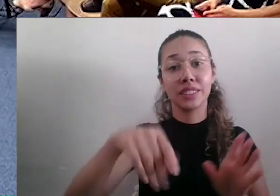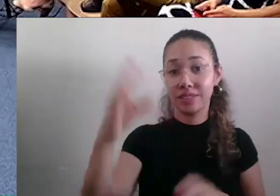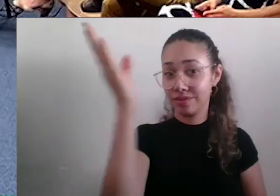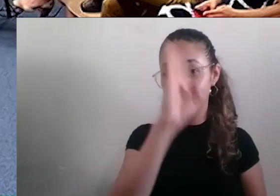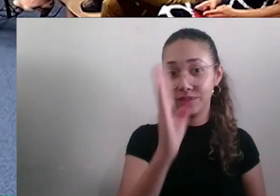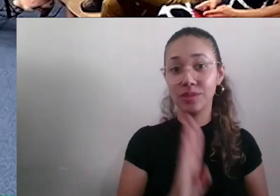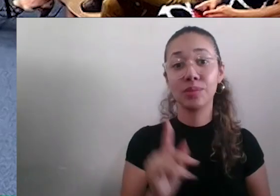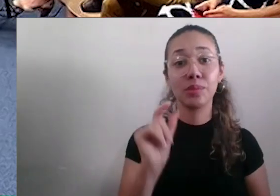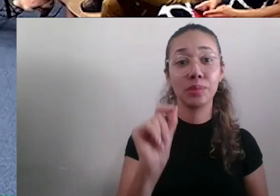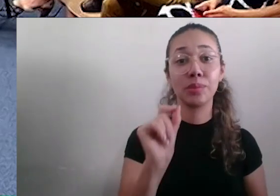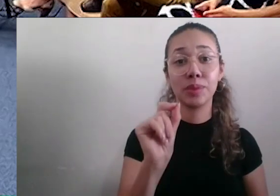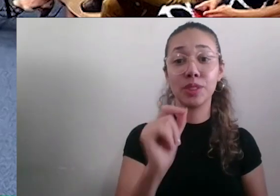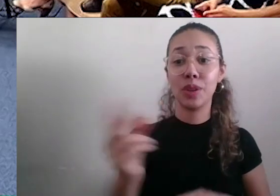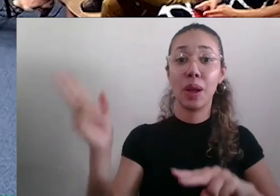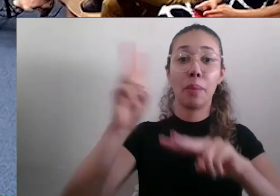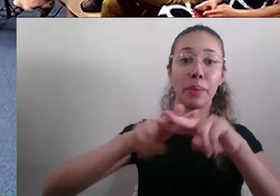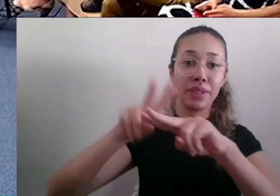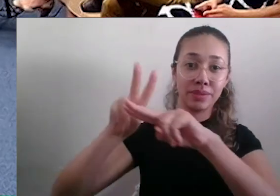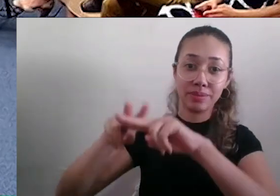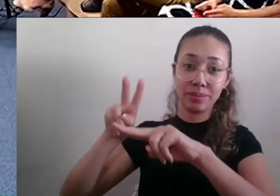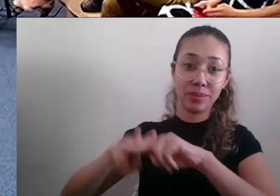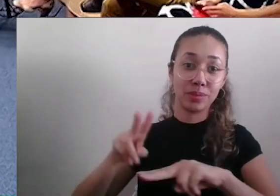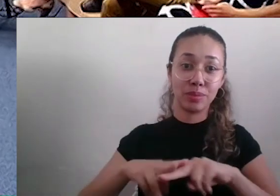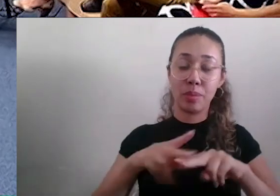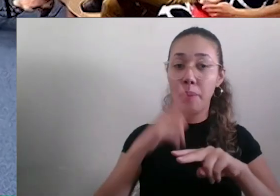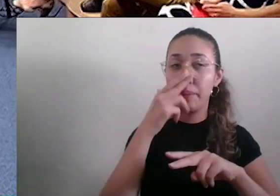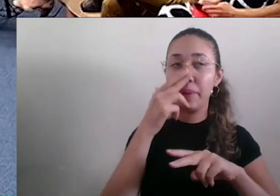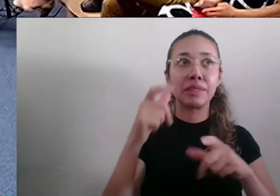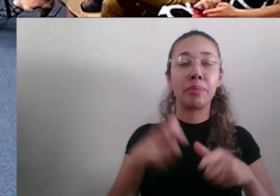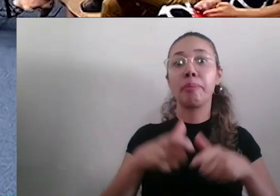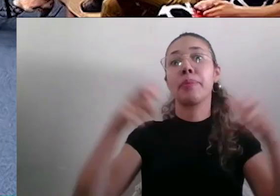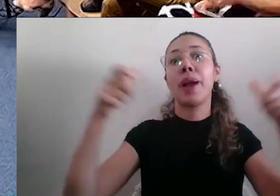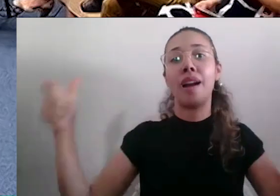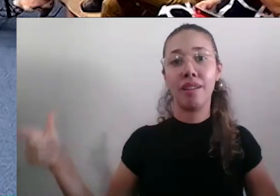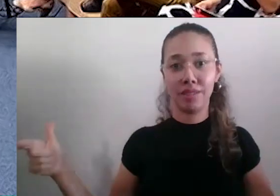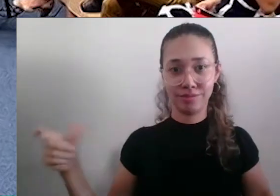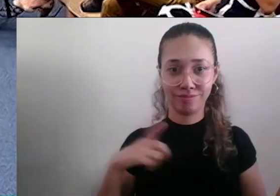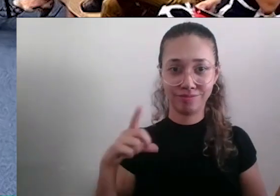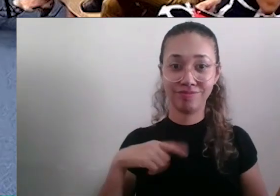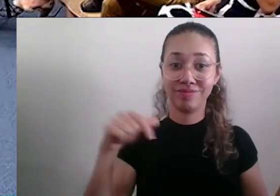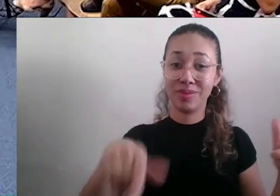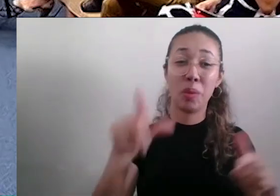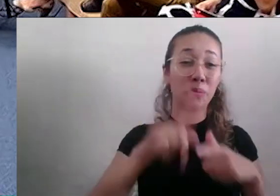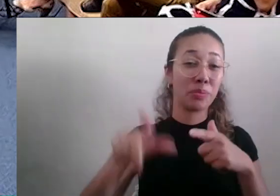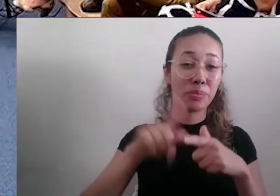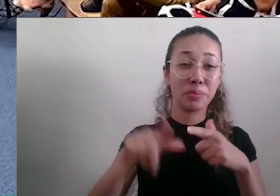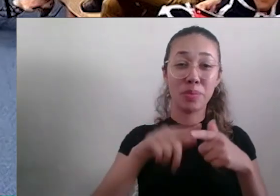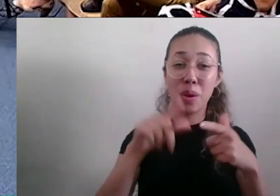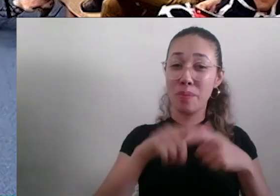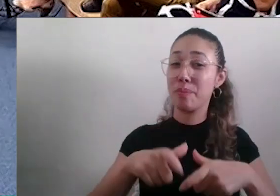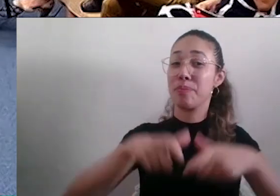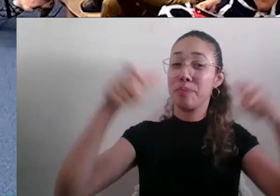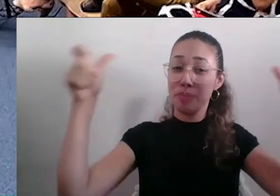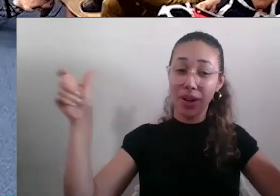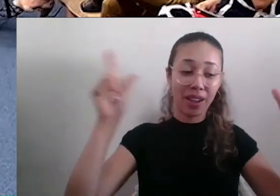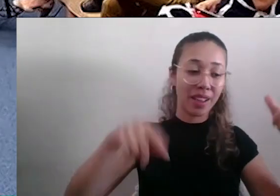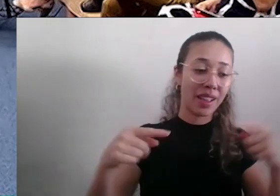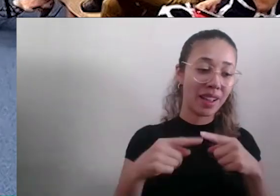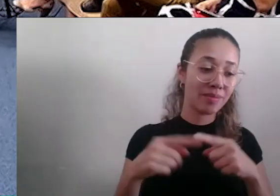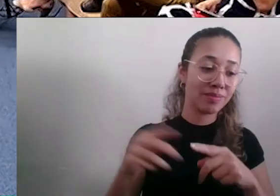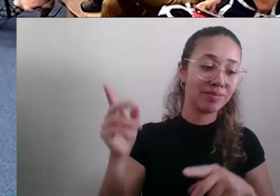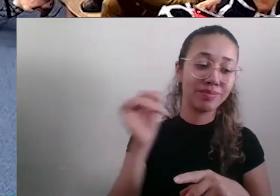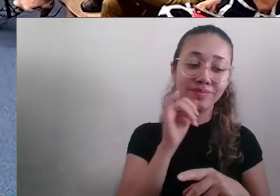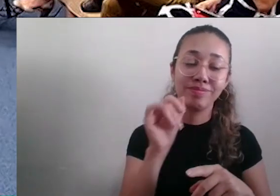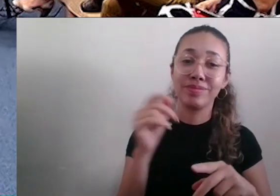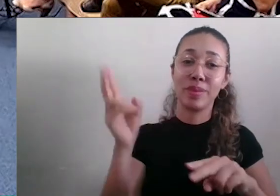das maiores do Brasil eu acho uma das um dos maiores problemas do nosso país é a questão carcerária porque obviamente